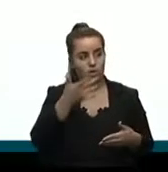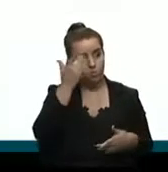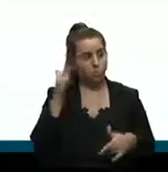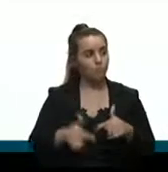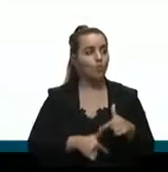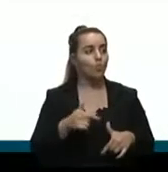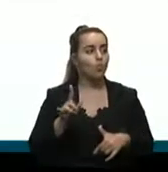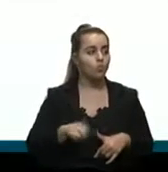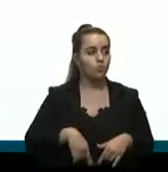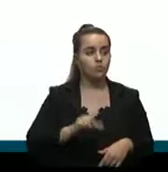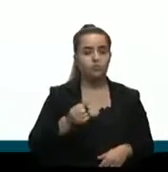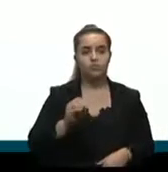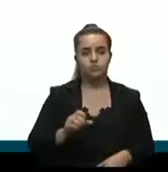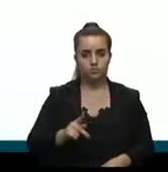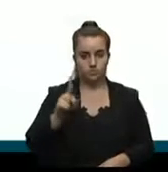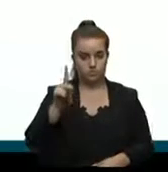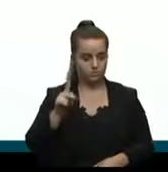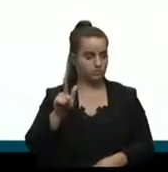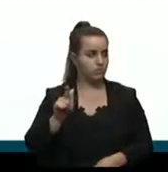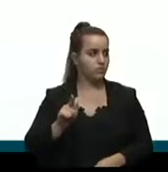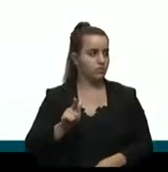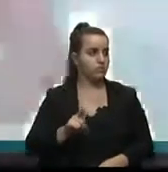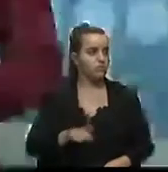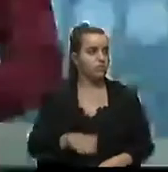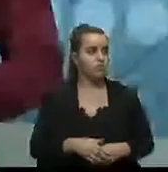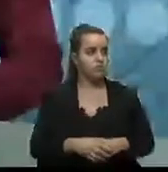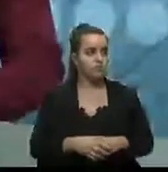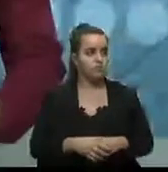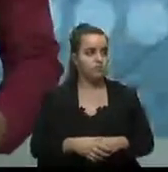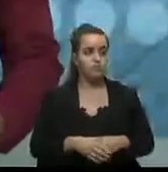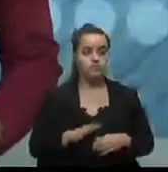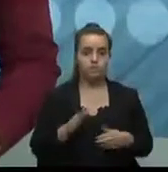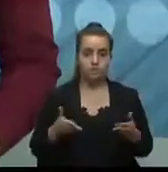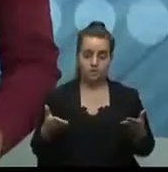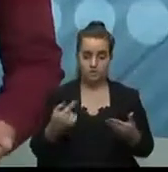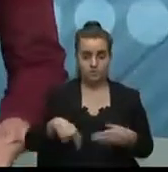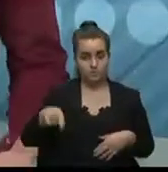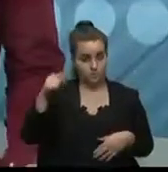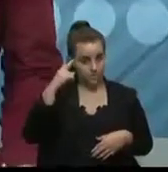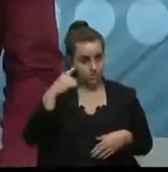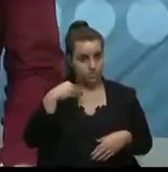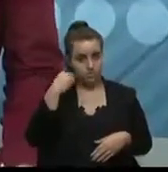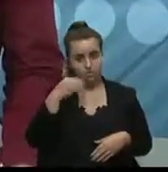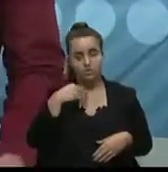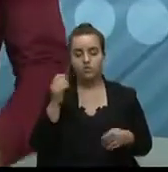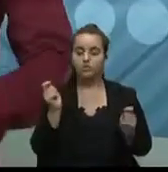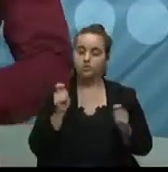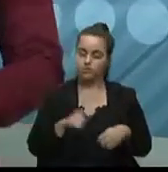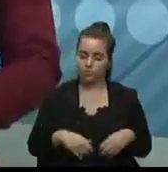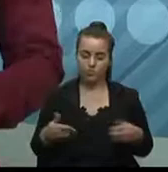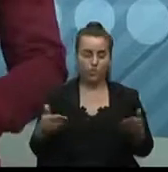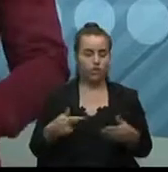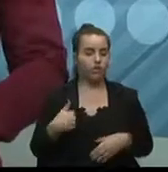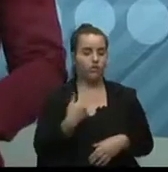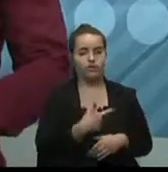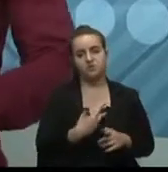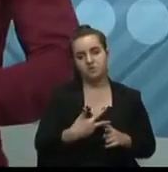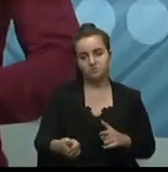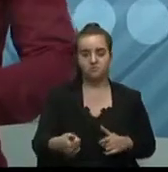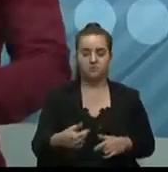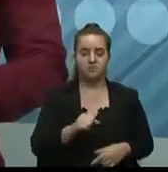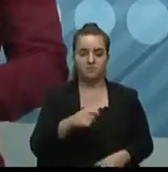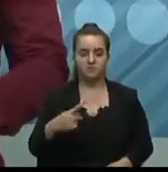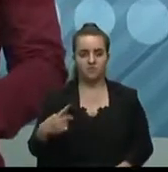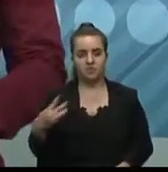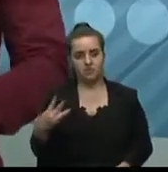funcionários é de 80 quilos. Então, considerando aí o teste de hipótese, nós resolvemos a